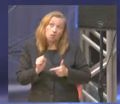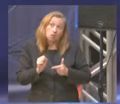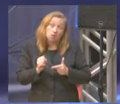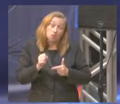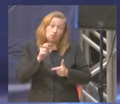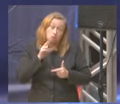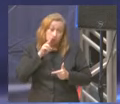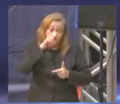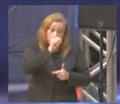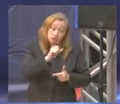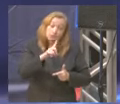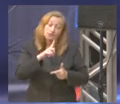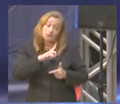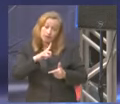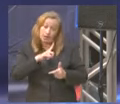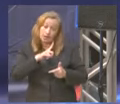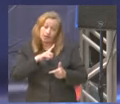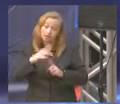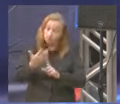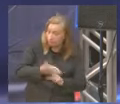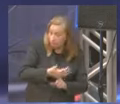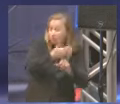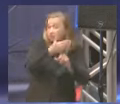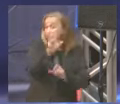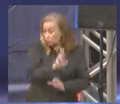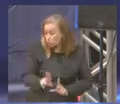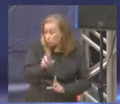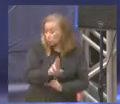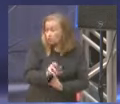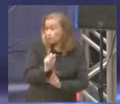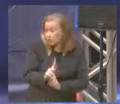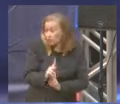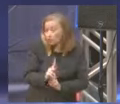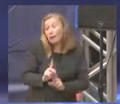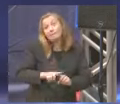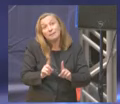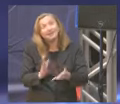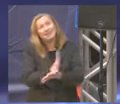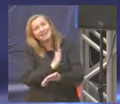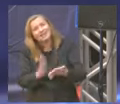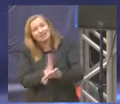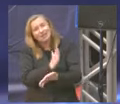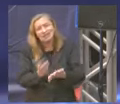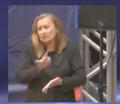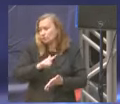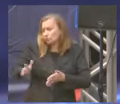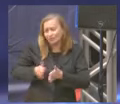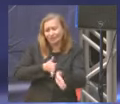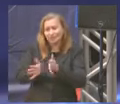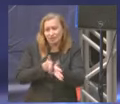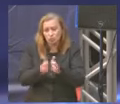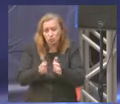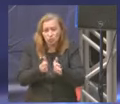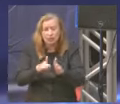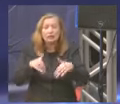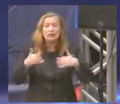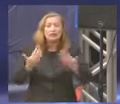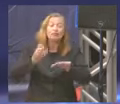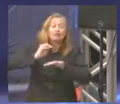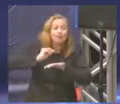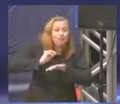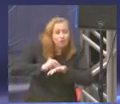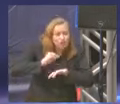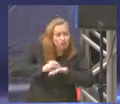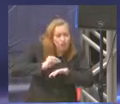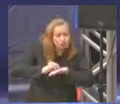potenciais utilizadoras de tecnologia, ok? Mas muitas vezes ele não tem acesso. Ou seja, ainda falta